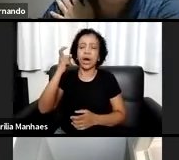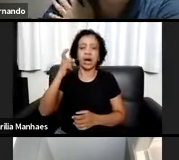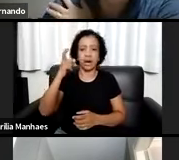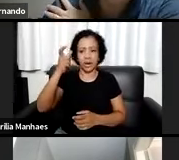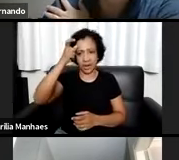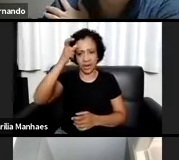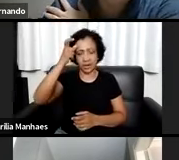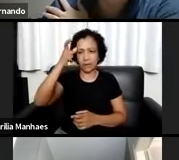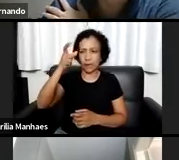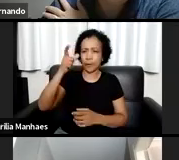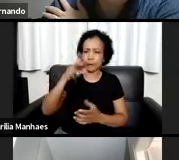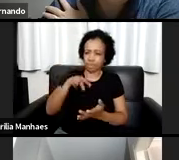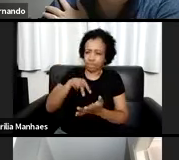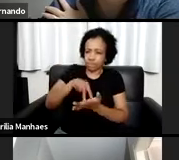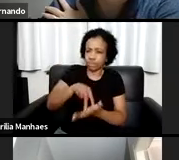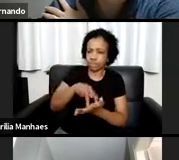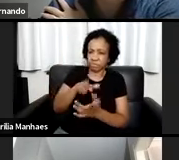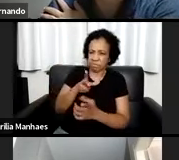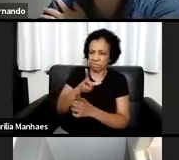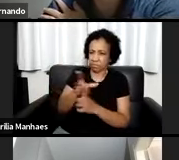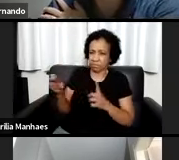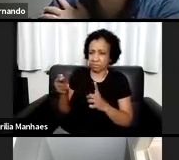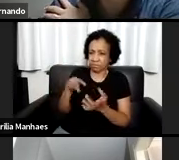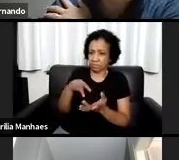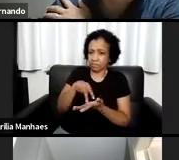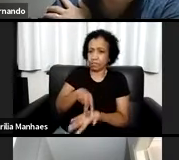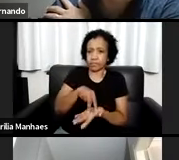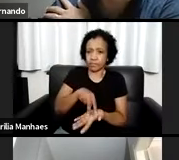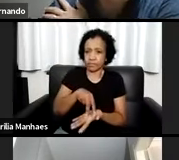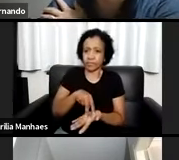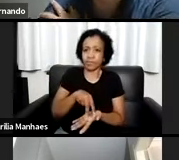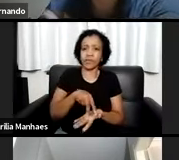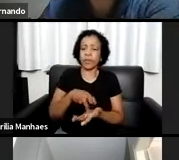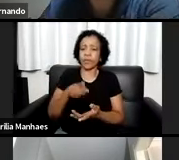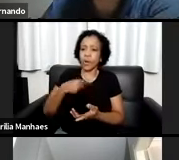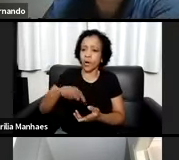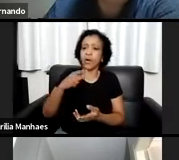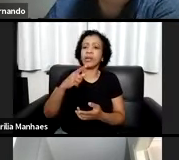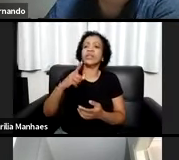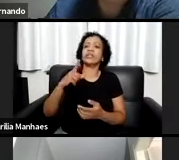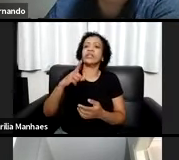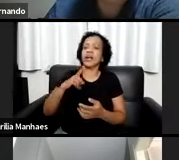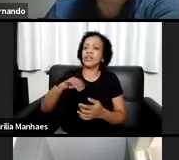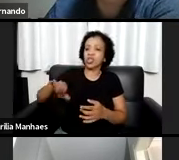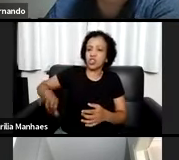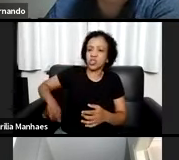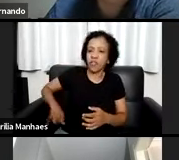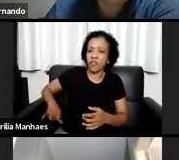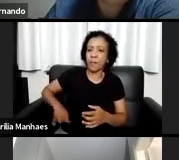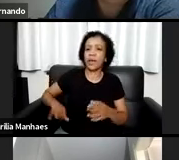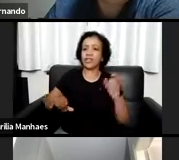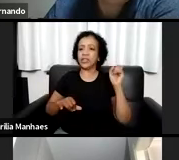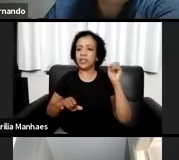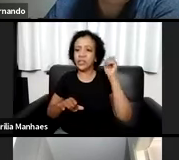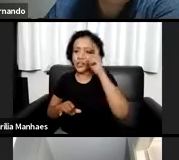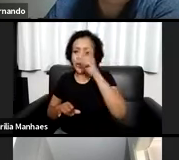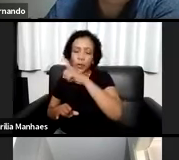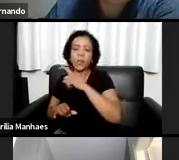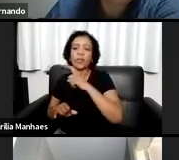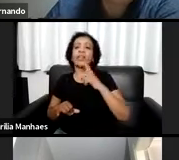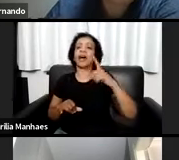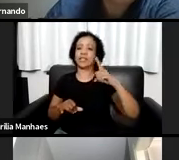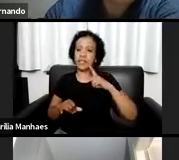Resisti-lhe firmes na fé, certos de que sofrimentos iguais aos vossos